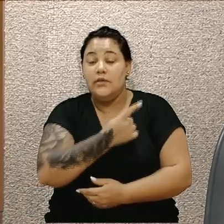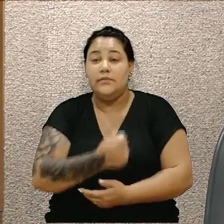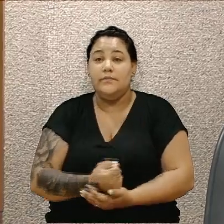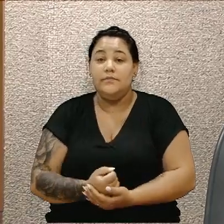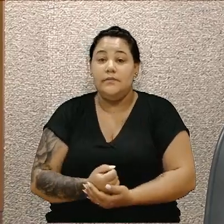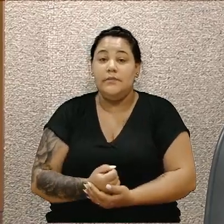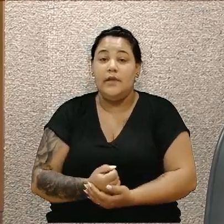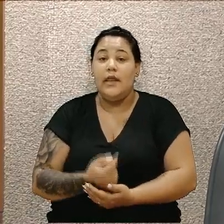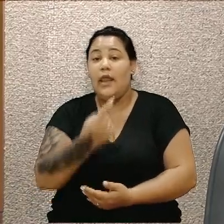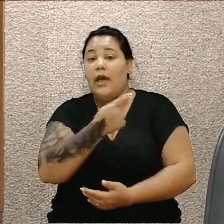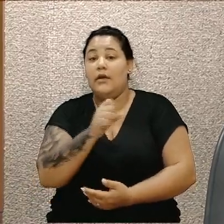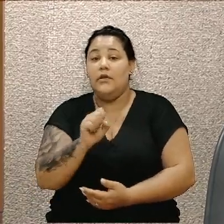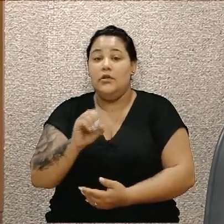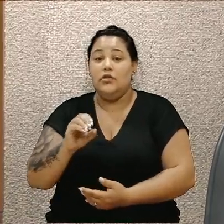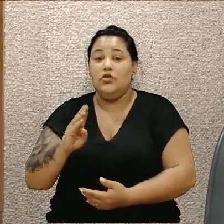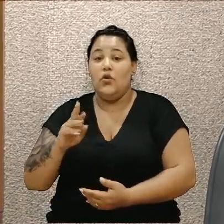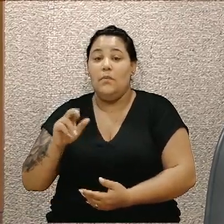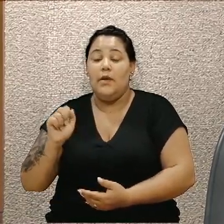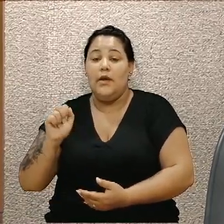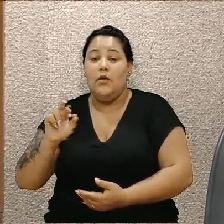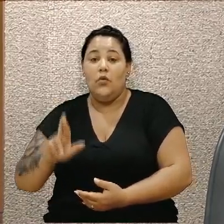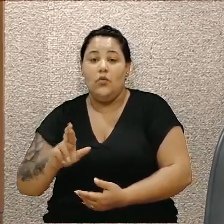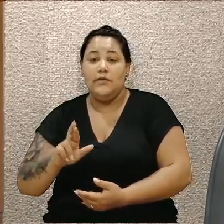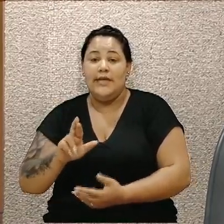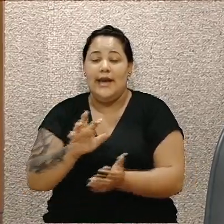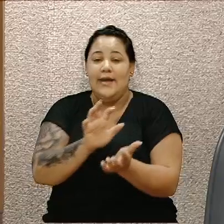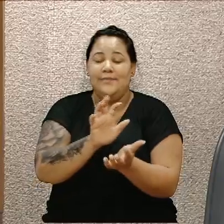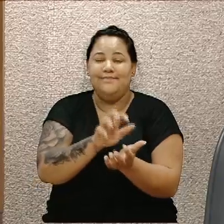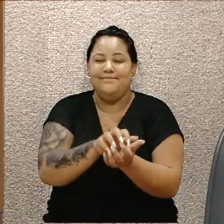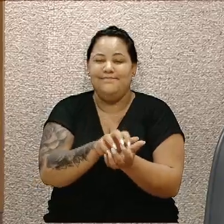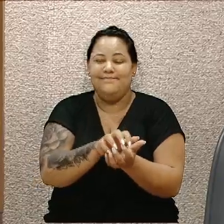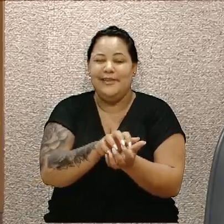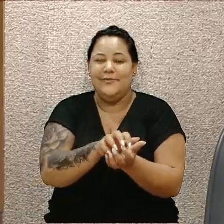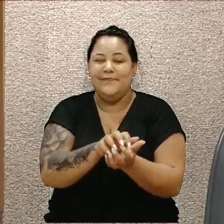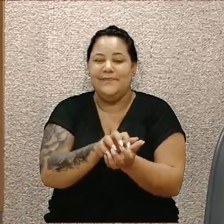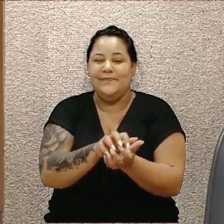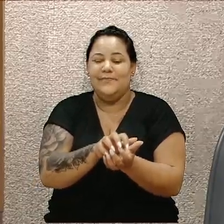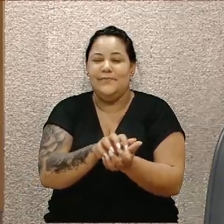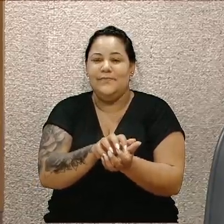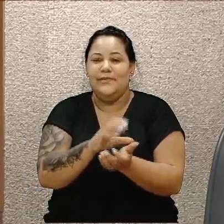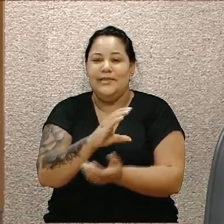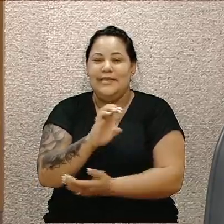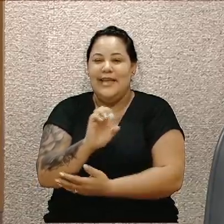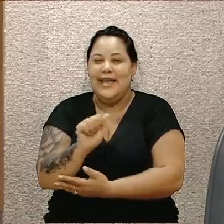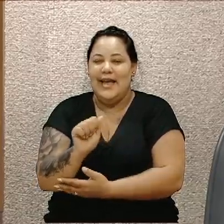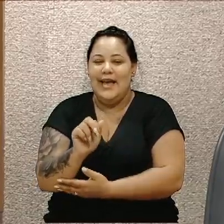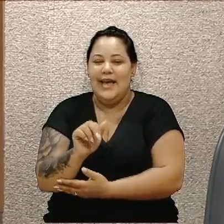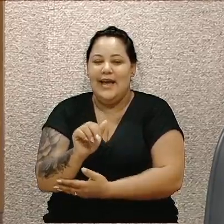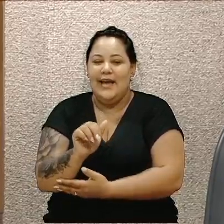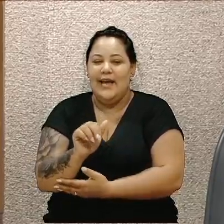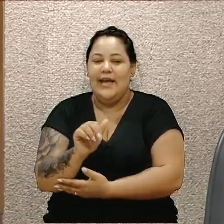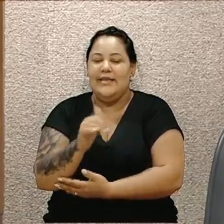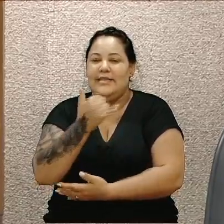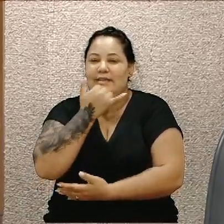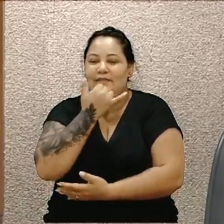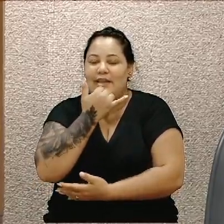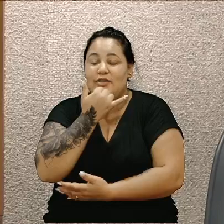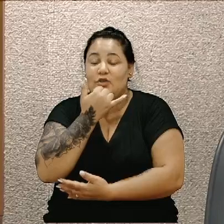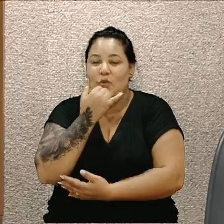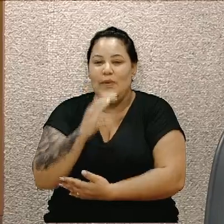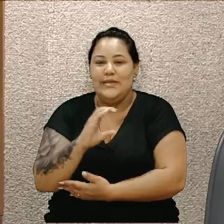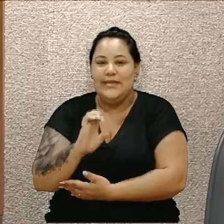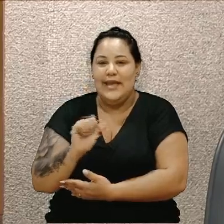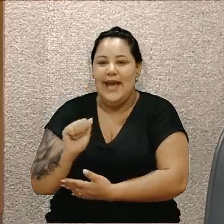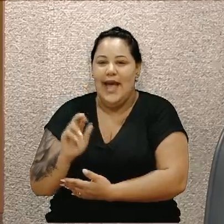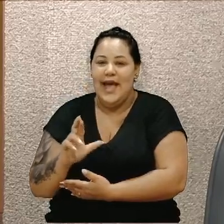Sobral, no Ceará. É uma cidade parecida com Caxias. E lá, onde funcionam,